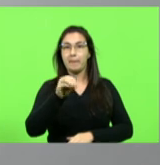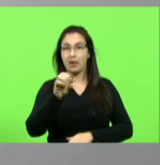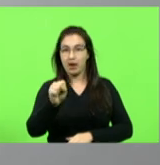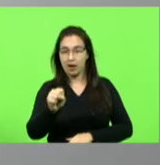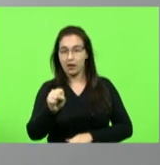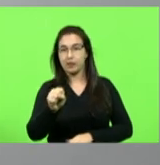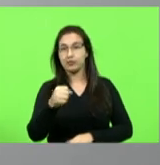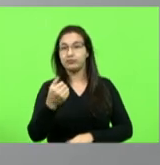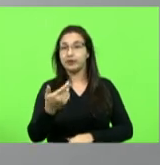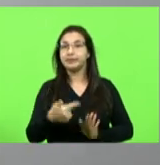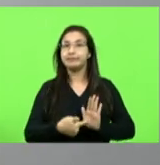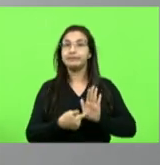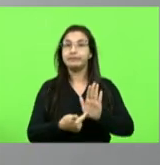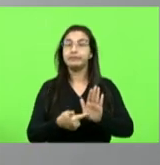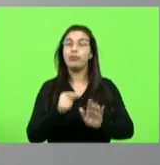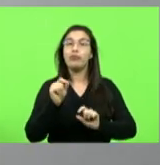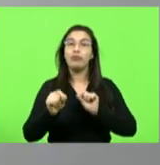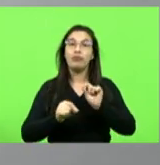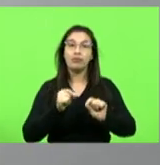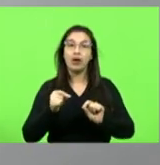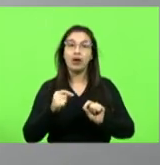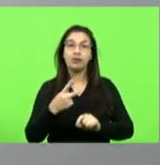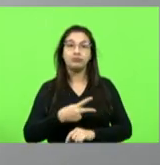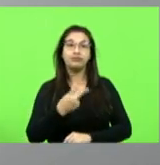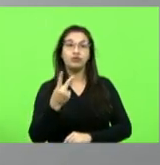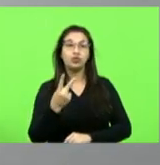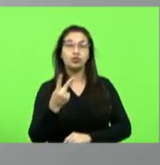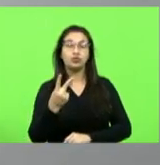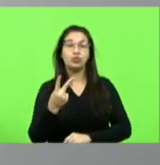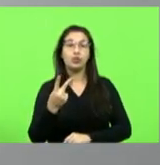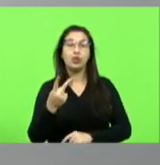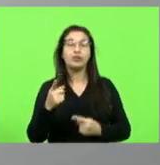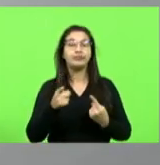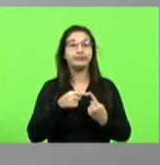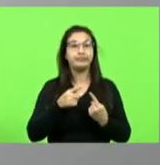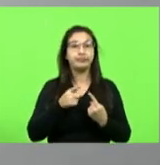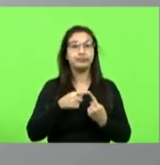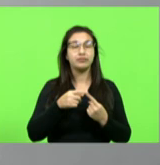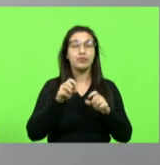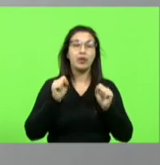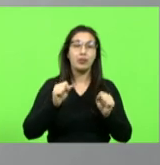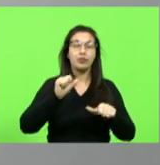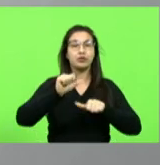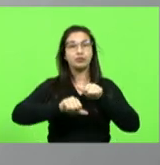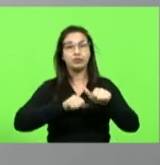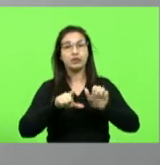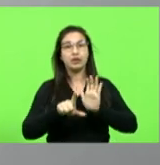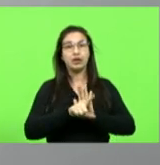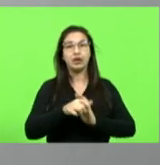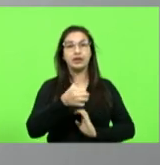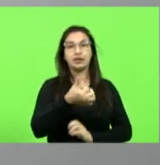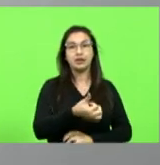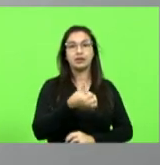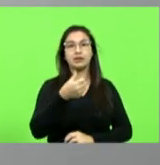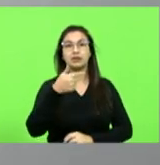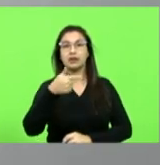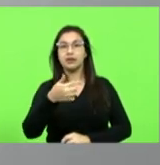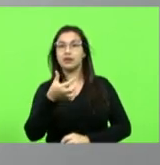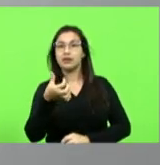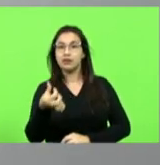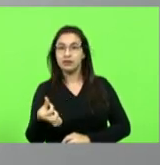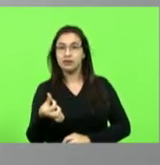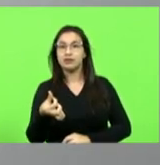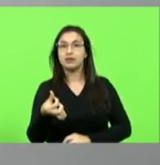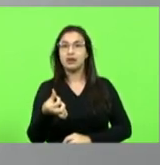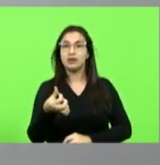apresentou, então, a possibilidade de duas frentes, que seria uma possível alteração na Lei 676, de 12 de julho